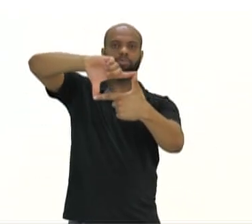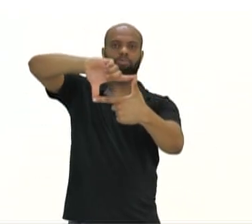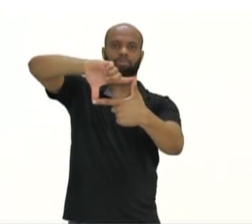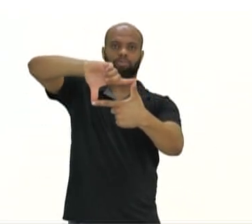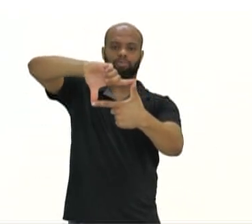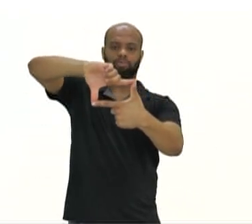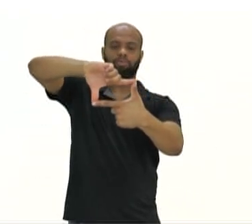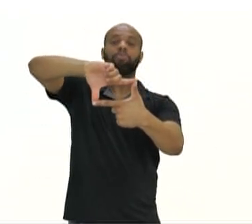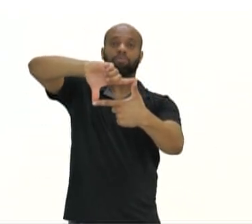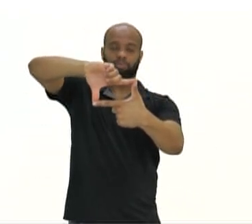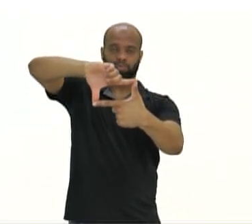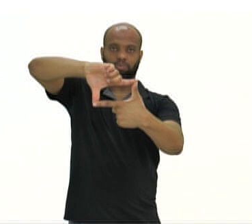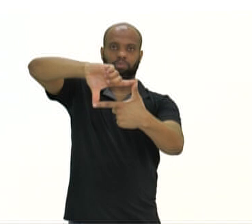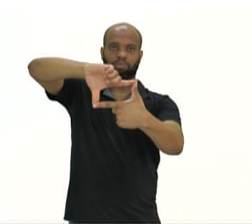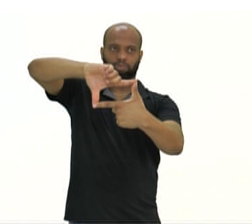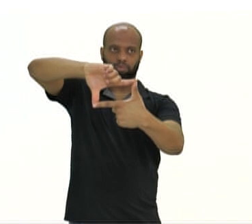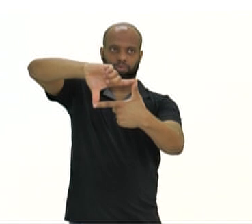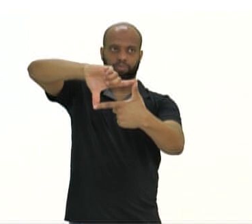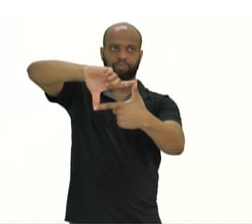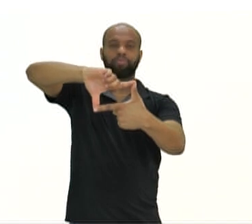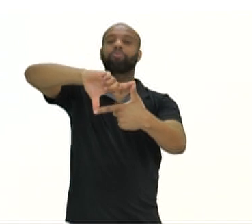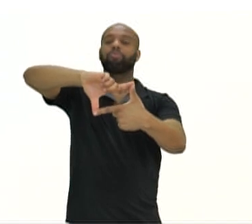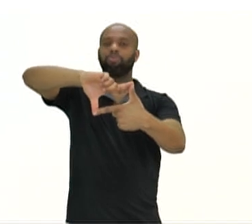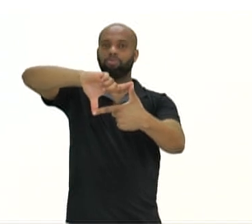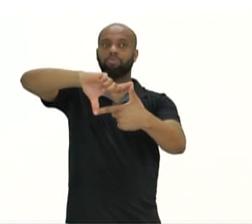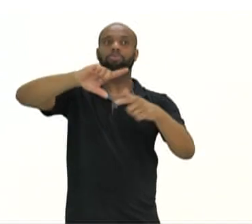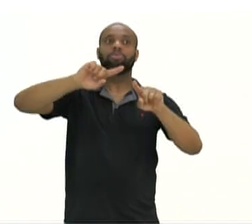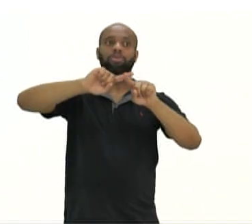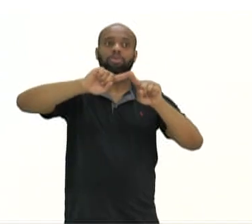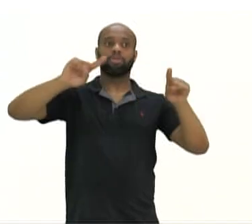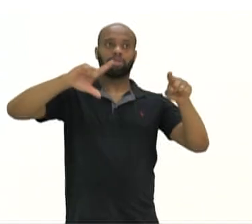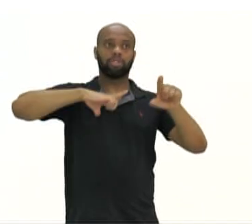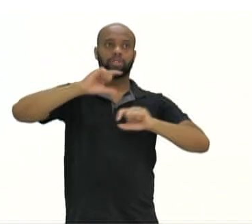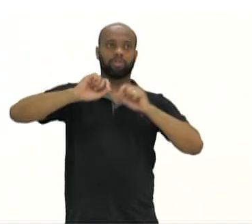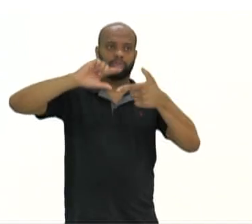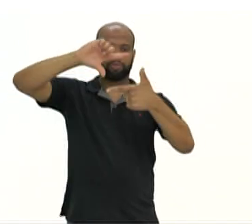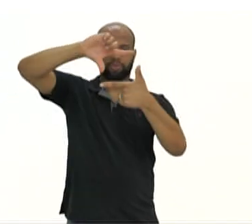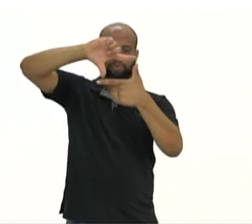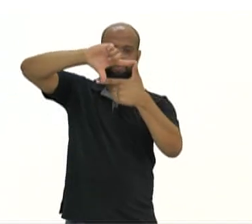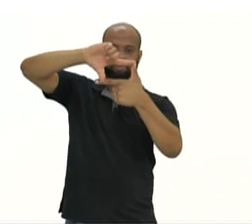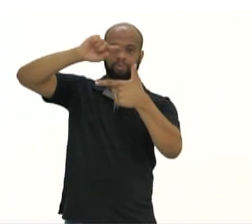retângulo é um quadrilátero, mas dois deles